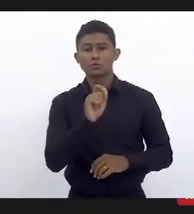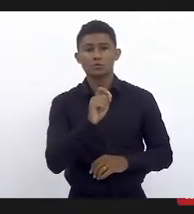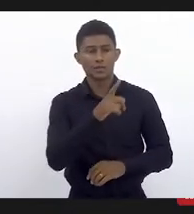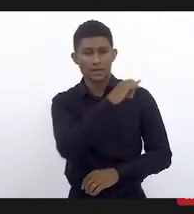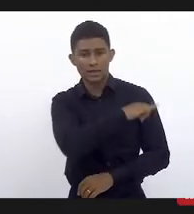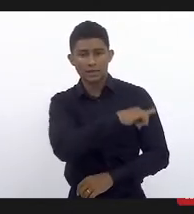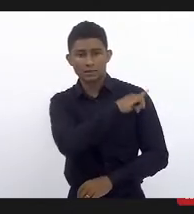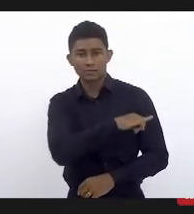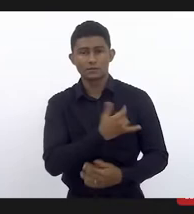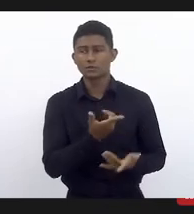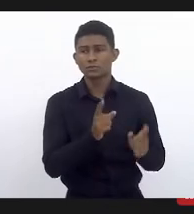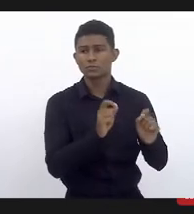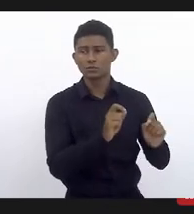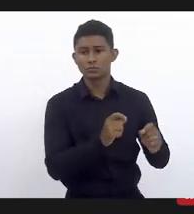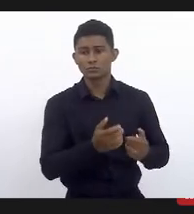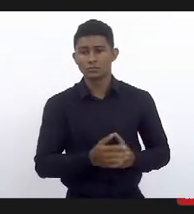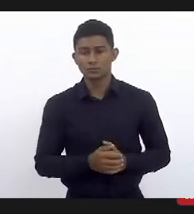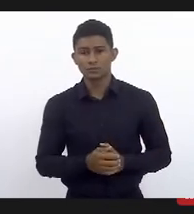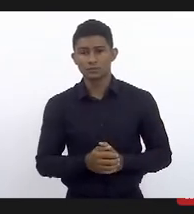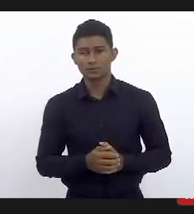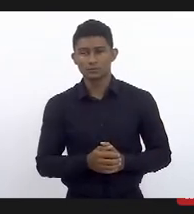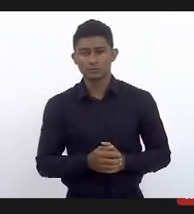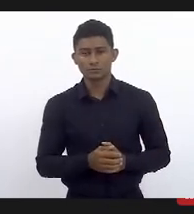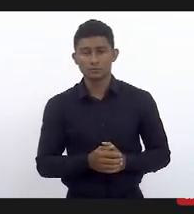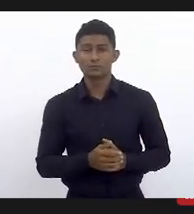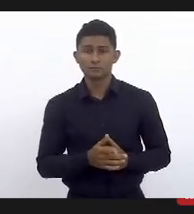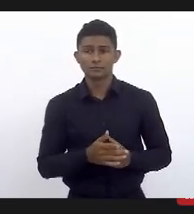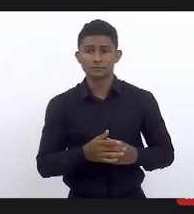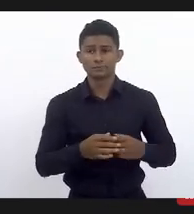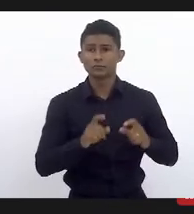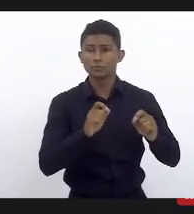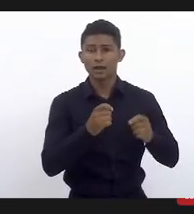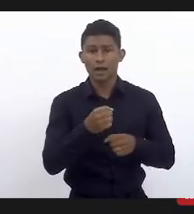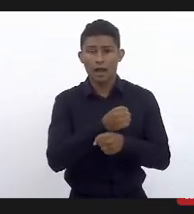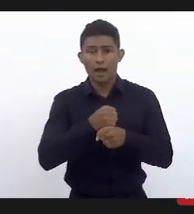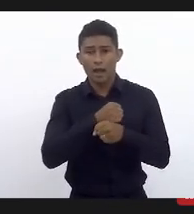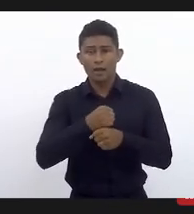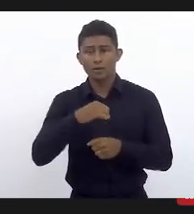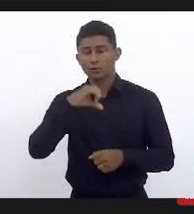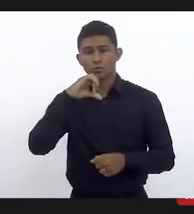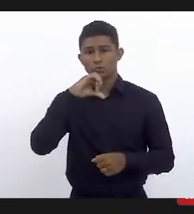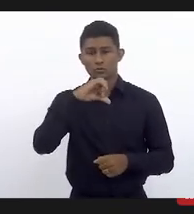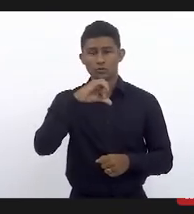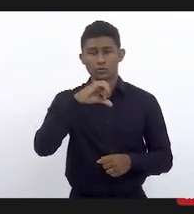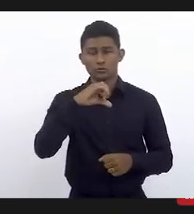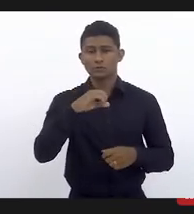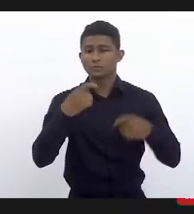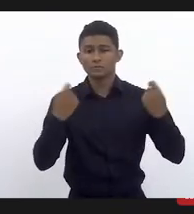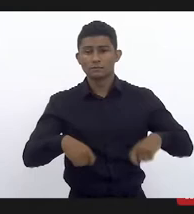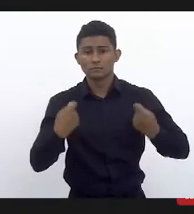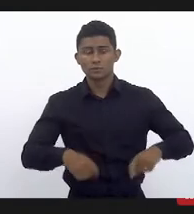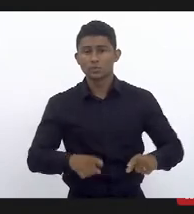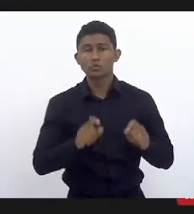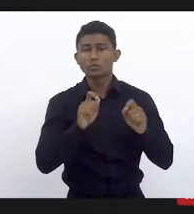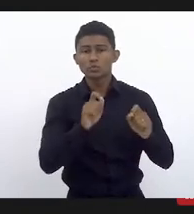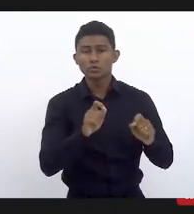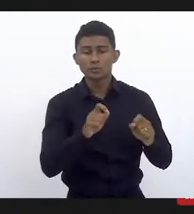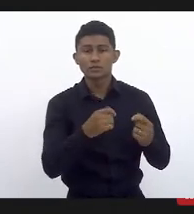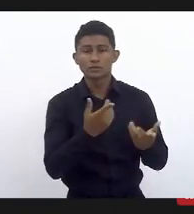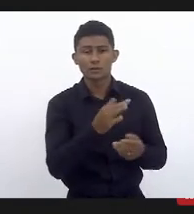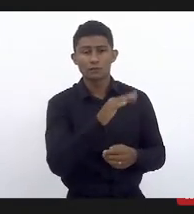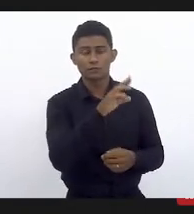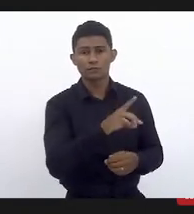eu tenho um plano para, nesses 9 anos, fazer algum aumento de receita. O fundo é um instrumento para